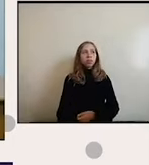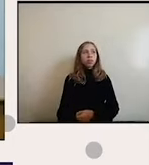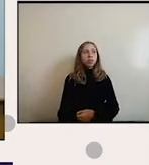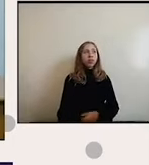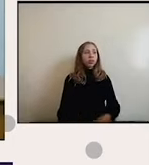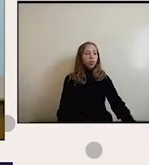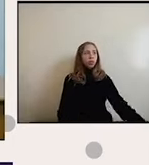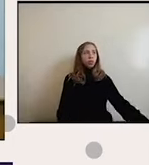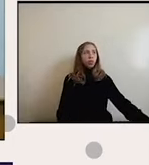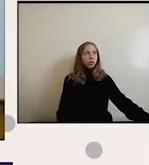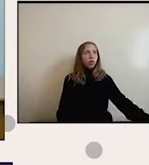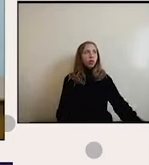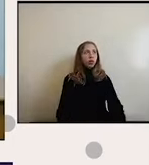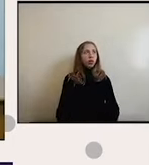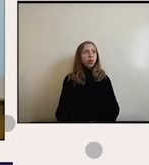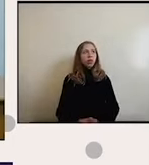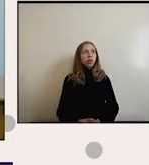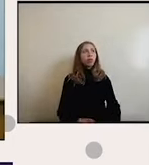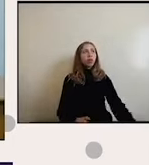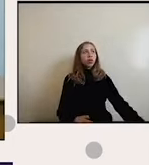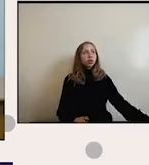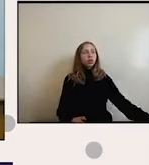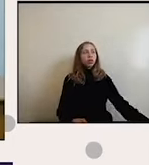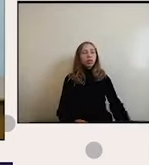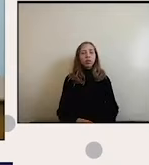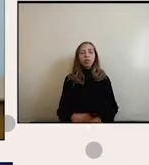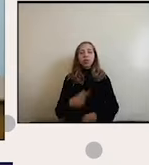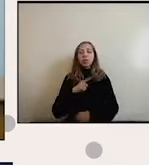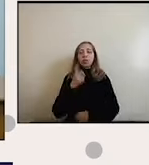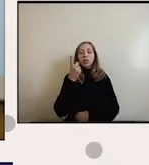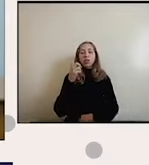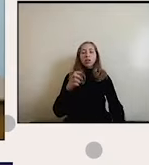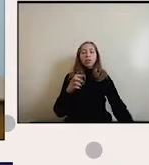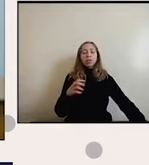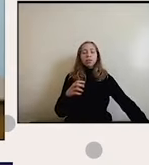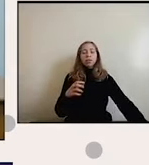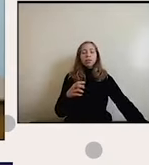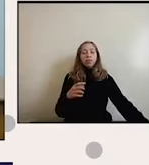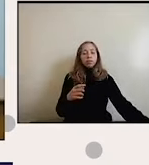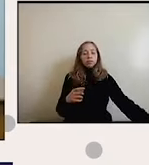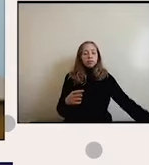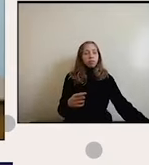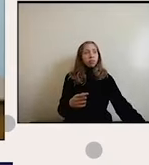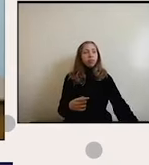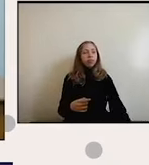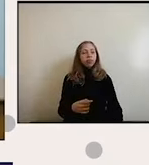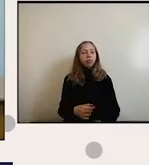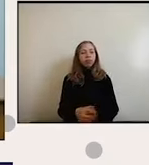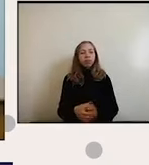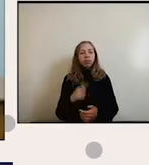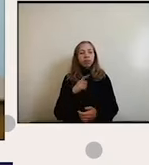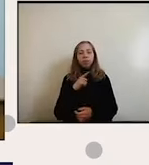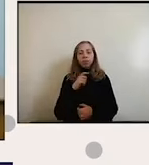Doutor João, o senhor tem 20 minutos para a sua apresentação. Muito obrigado.